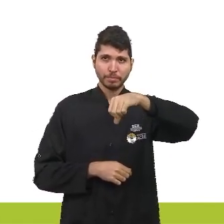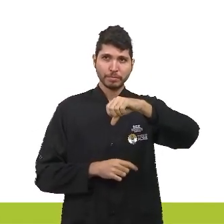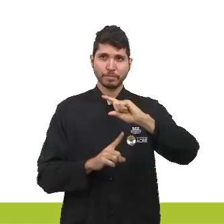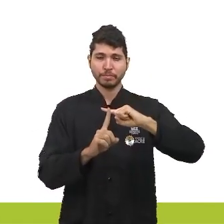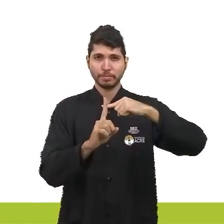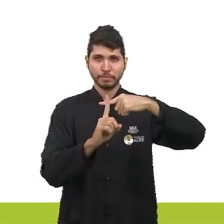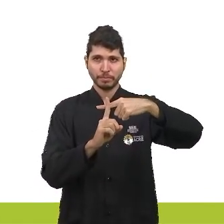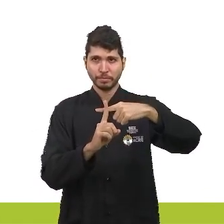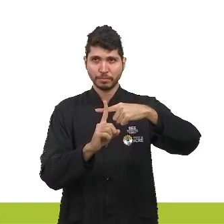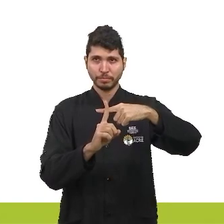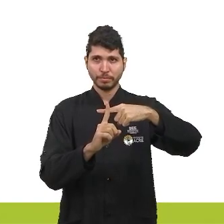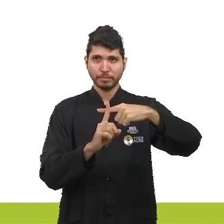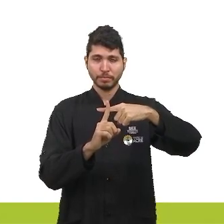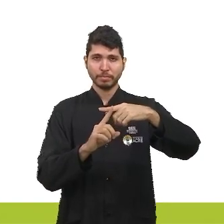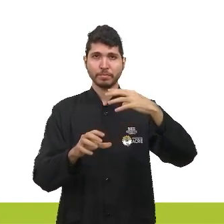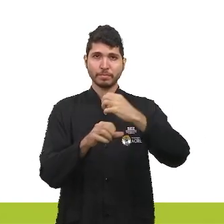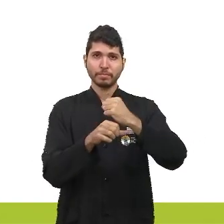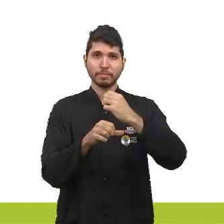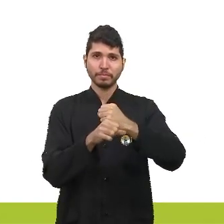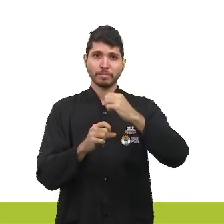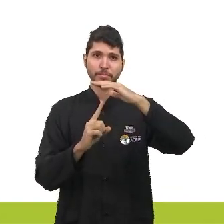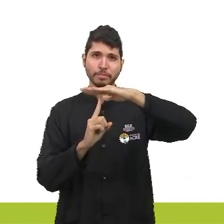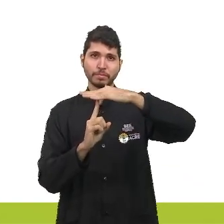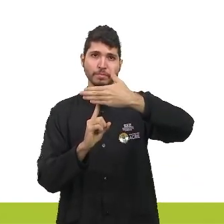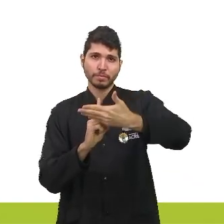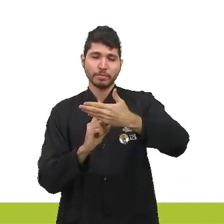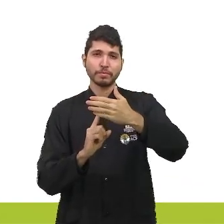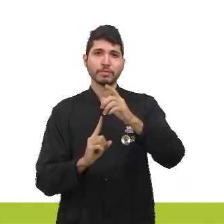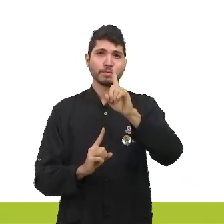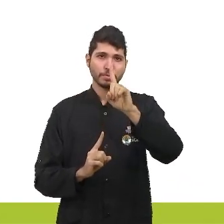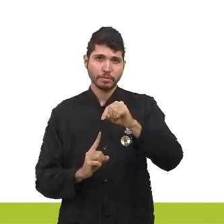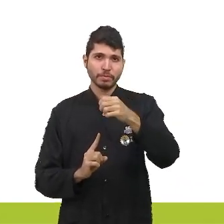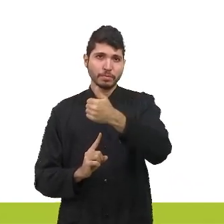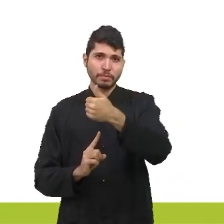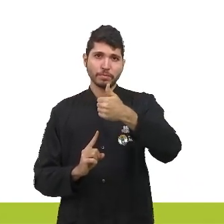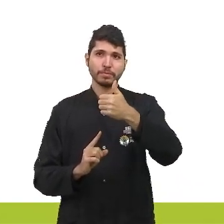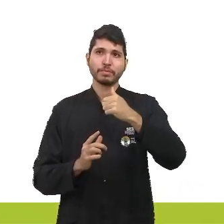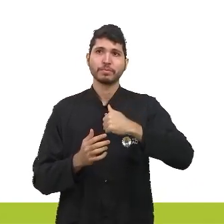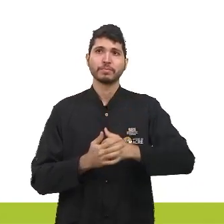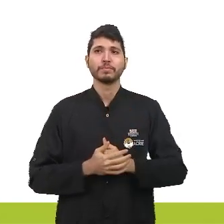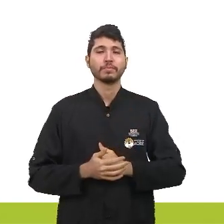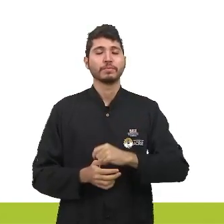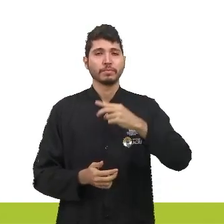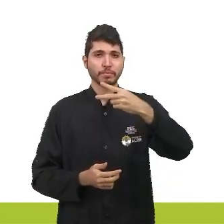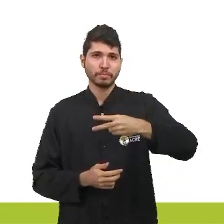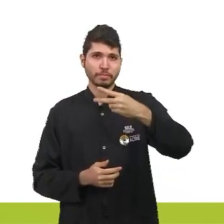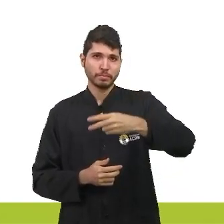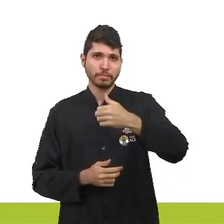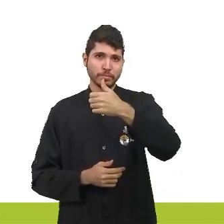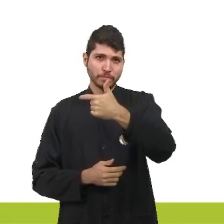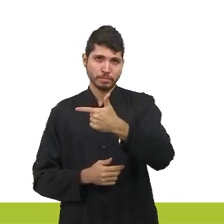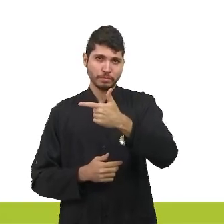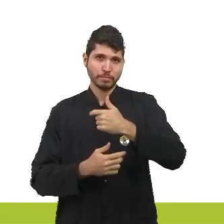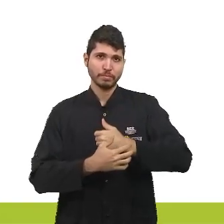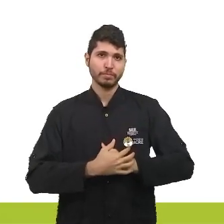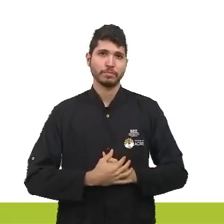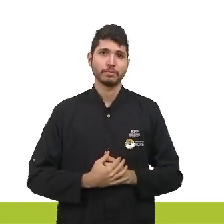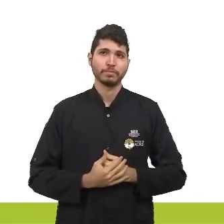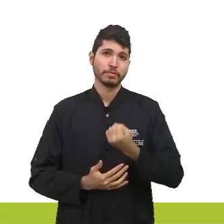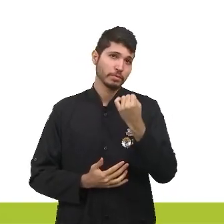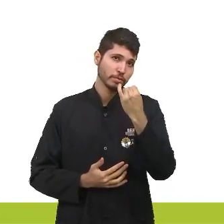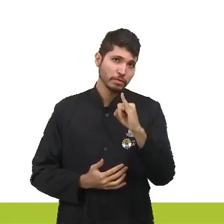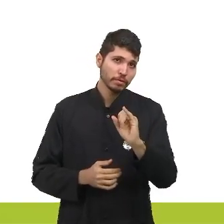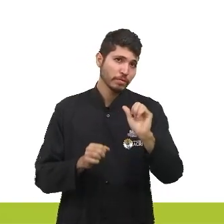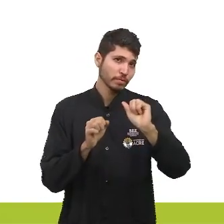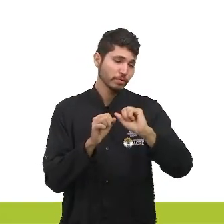mais o total de faces, que é 11, igual a 2. Se você